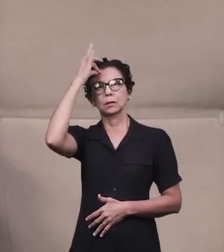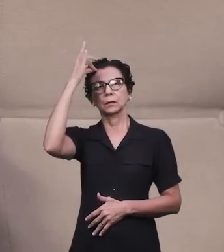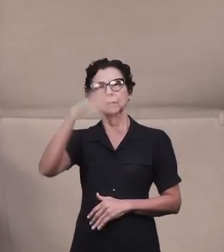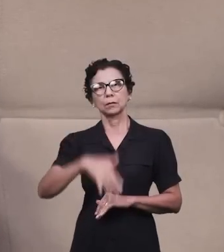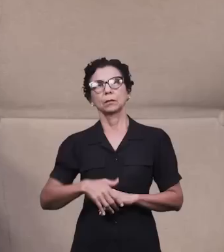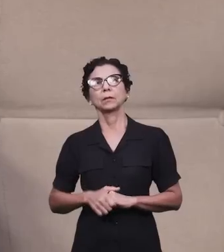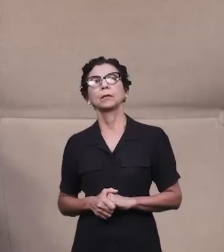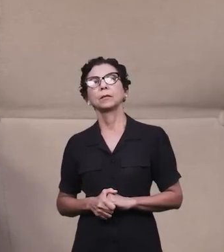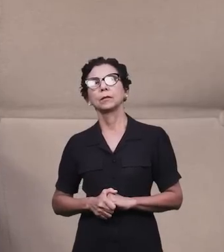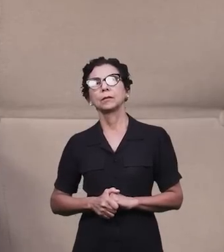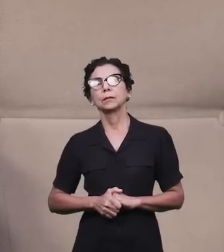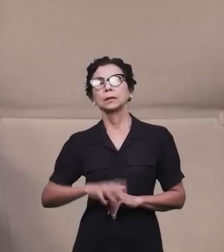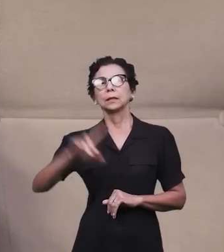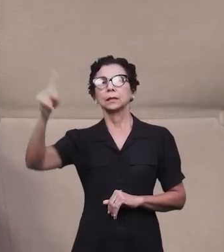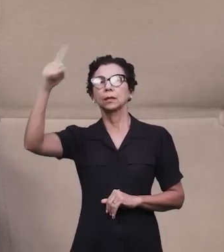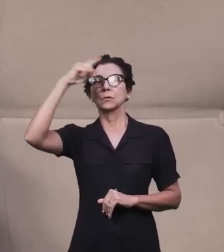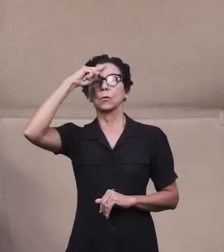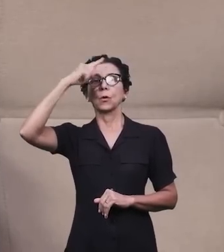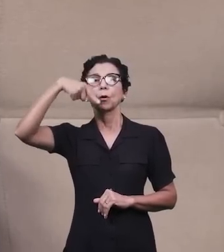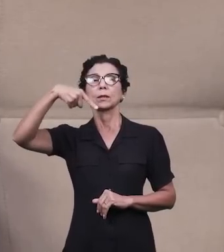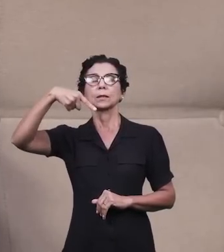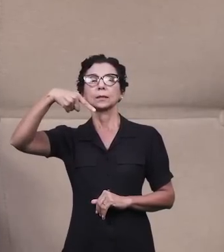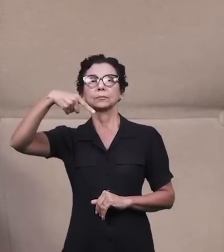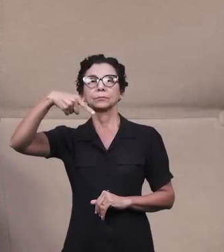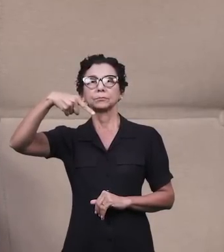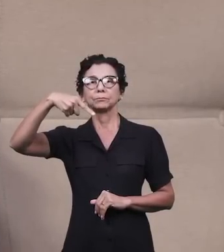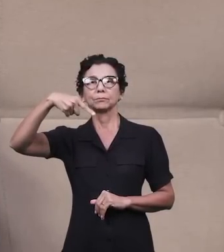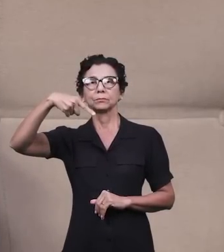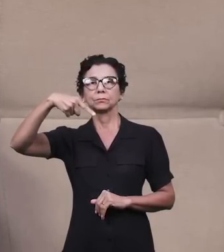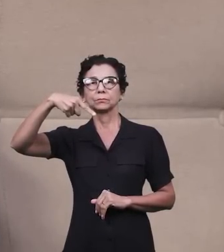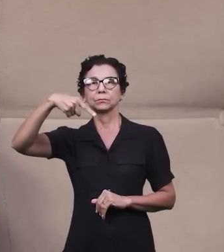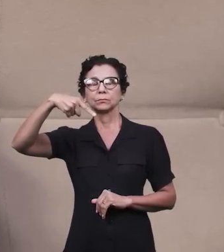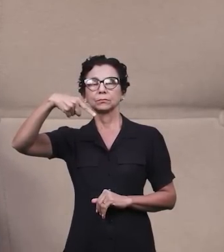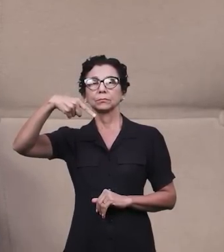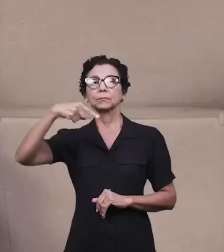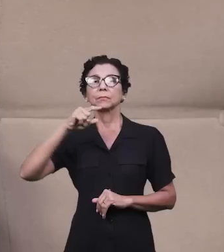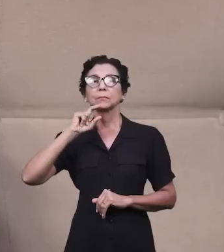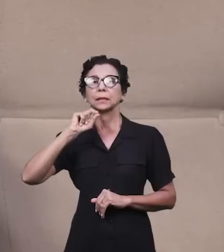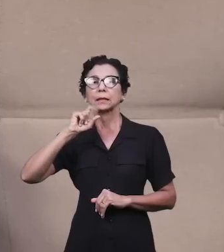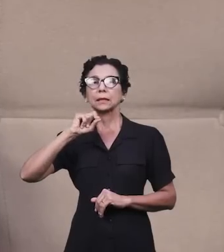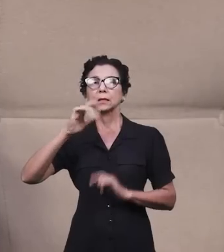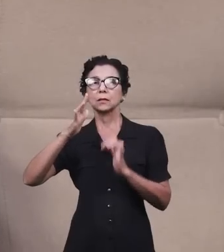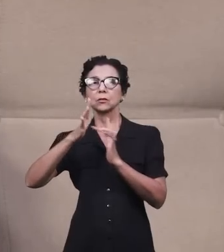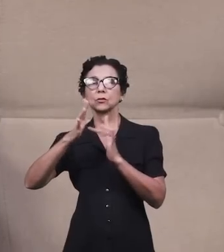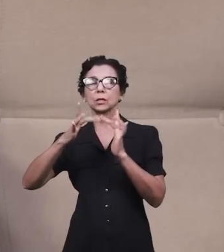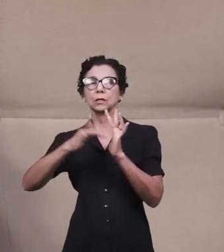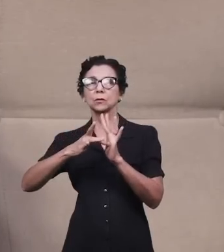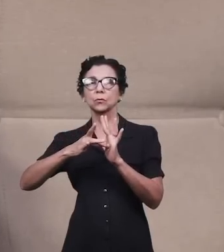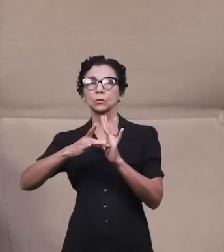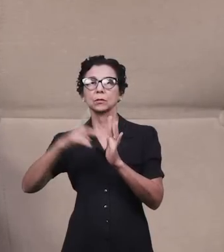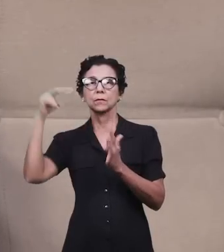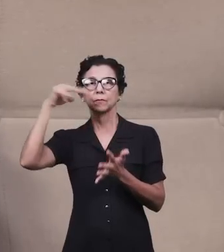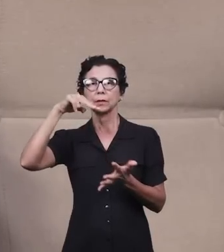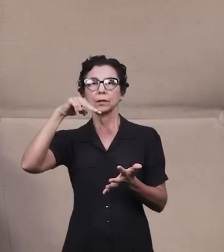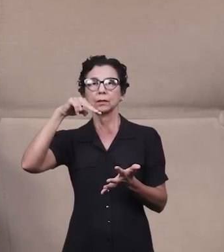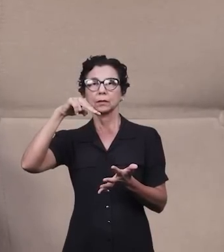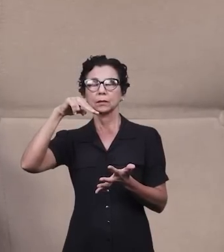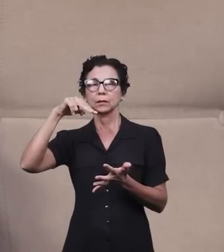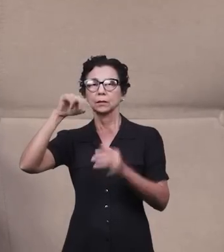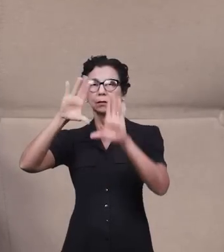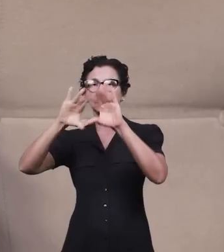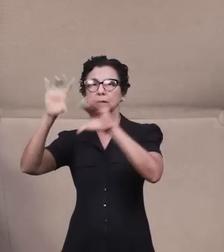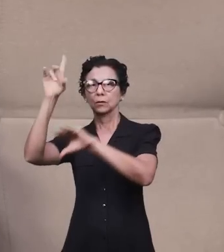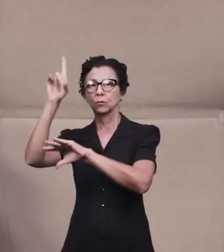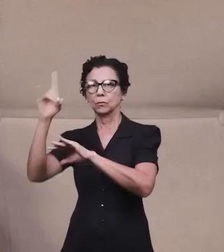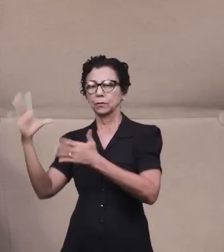breve ordem dada por Deus Pai para que o Senhor Jesus arrebate a sua igreja